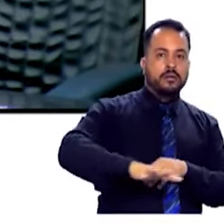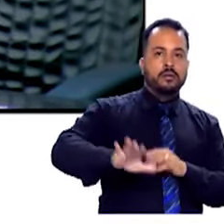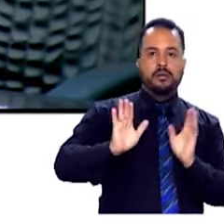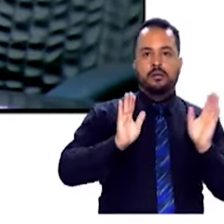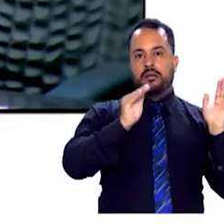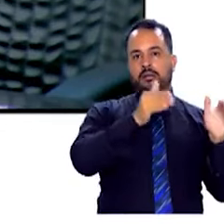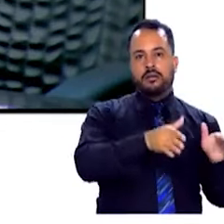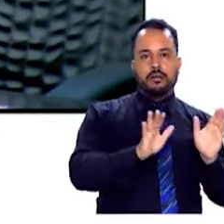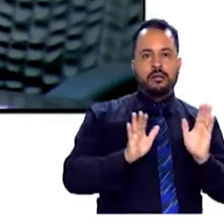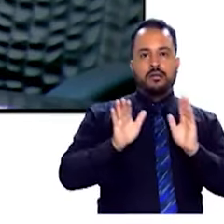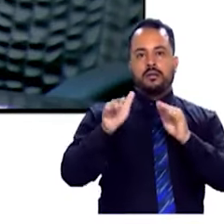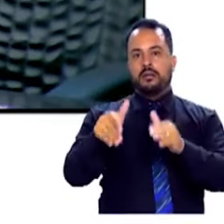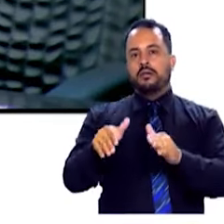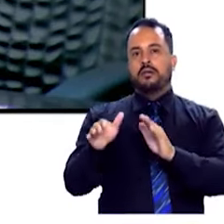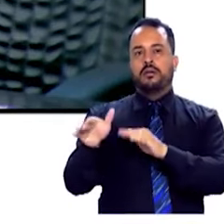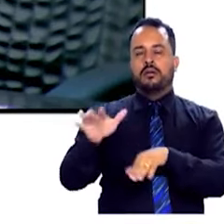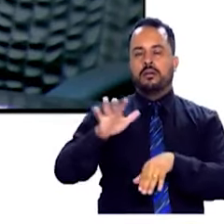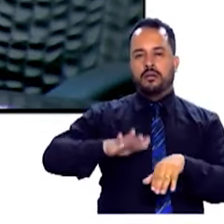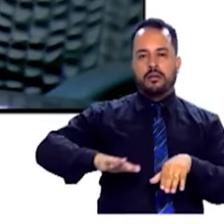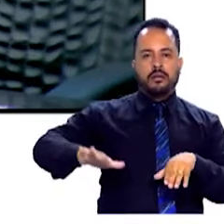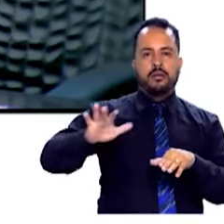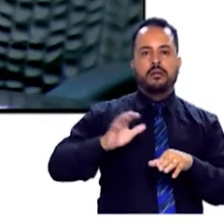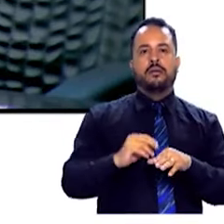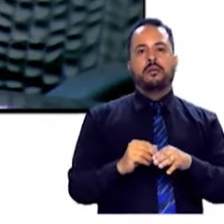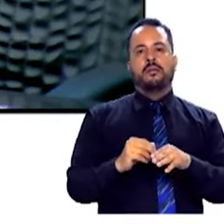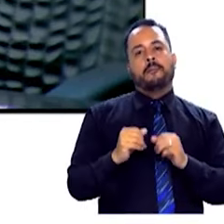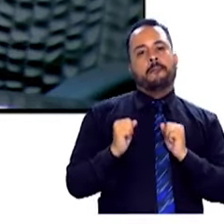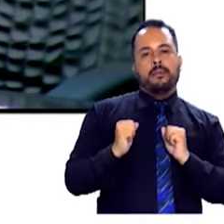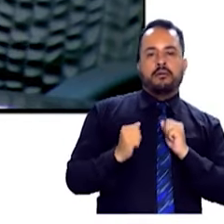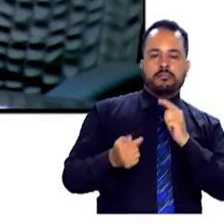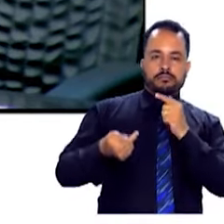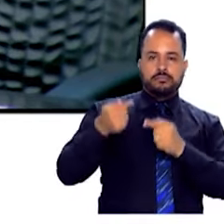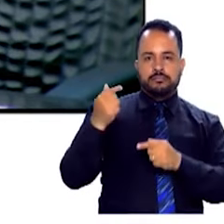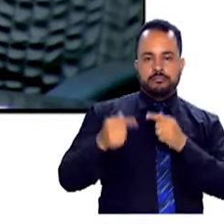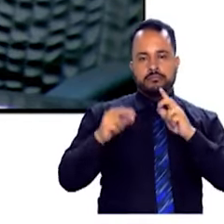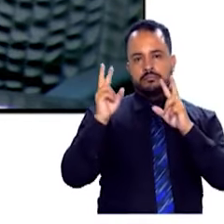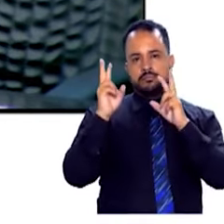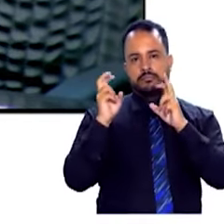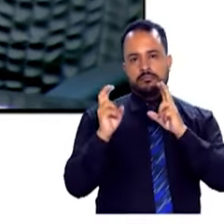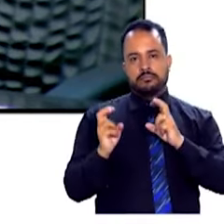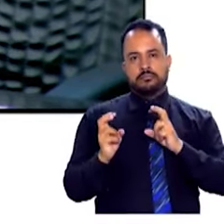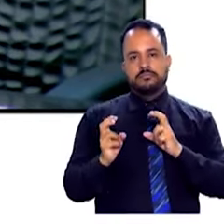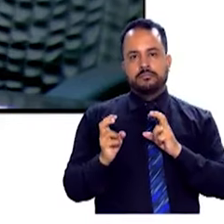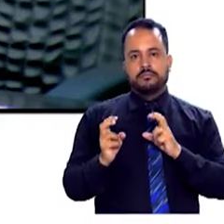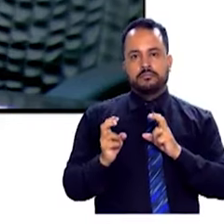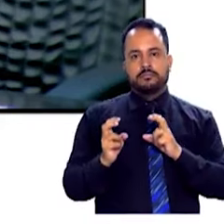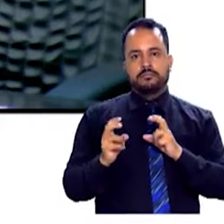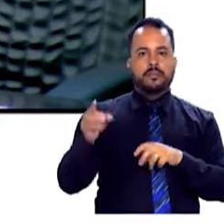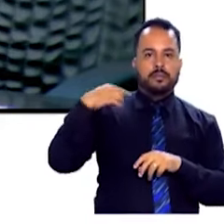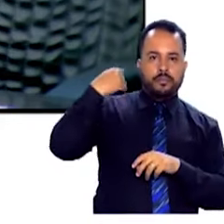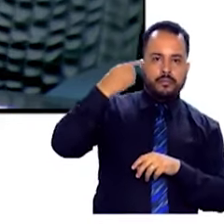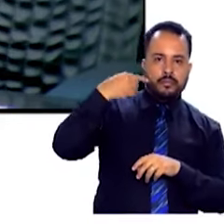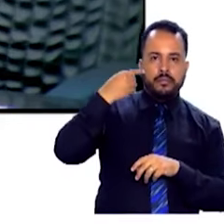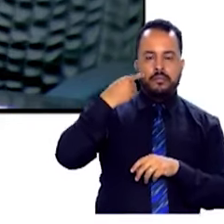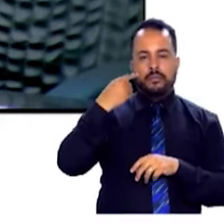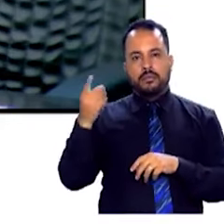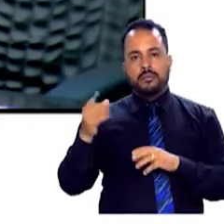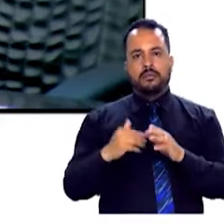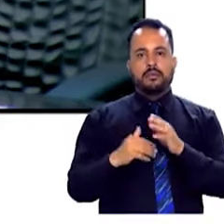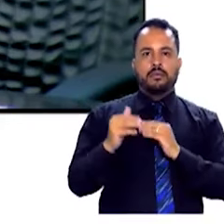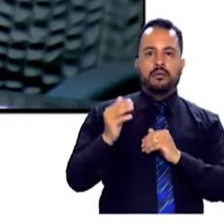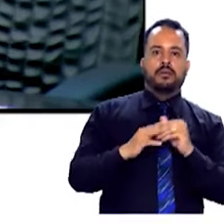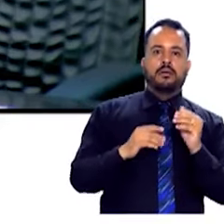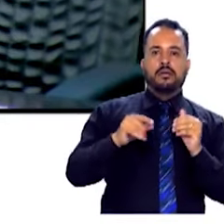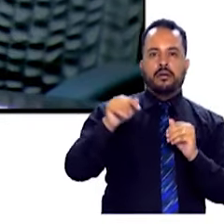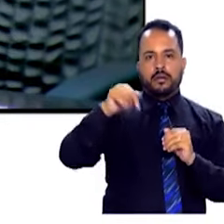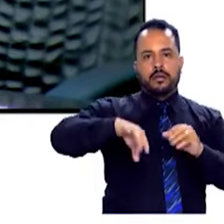de X só pode discutir matérias que sejam levadas por um advogado especialmente habilitado para atuar na Suprema corte Como por